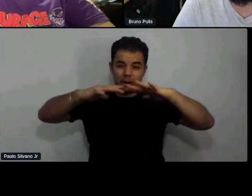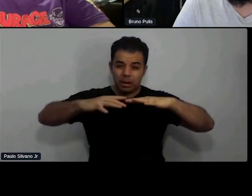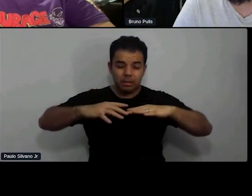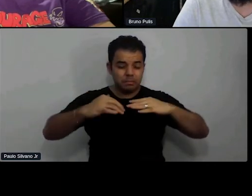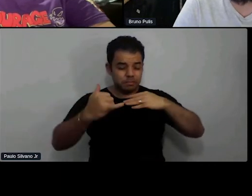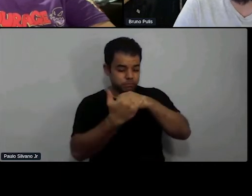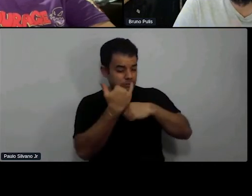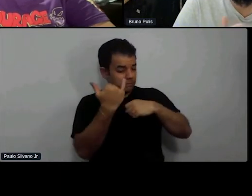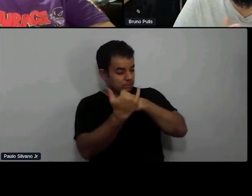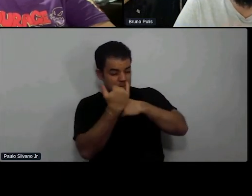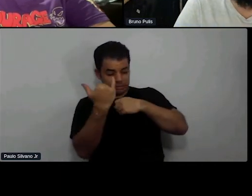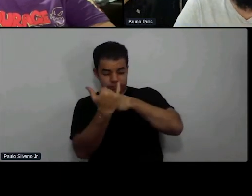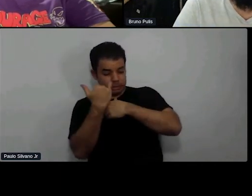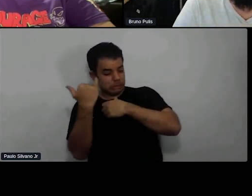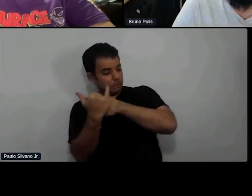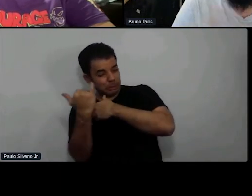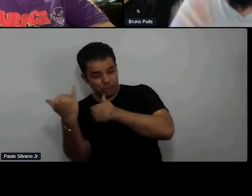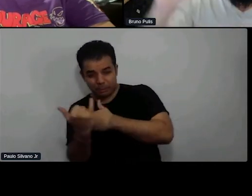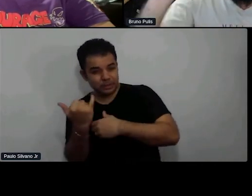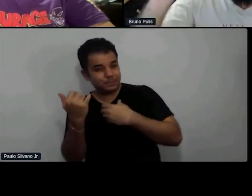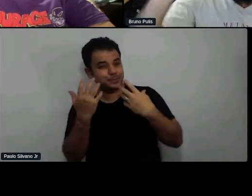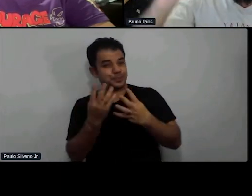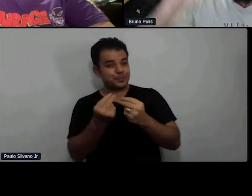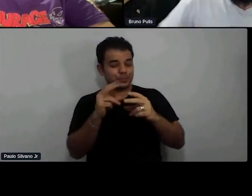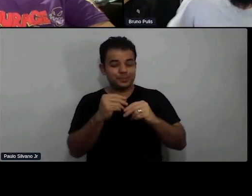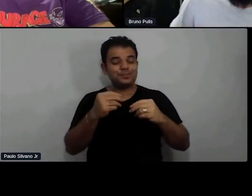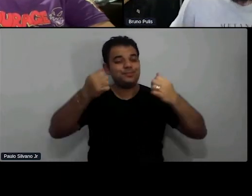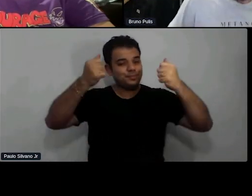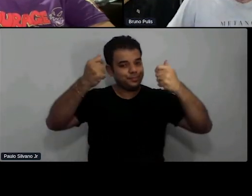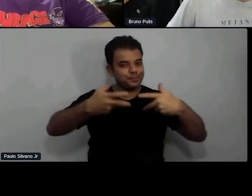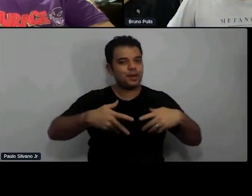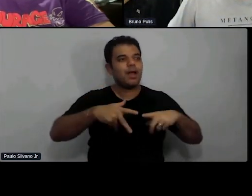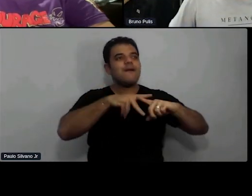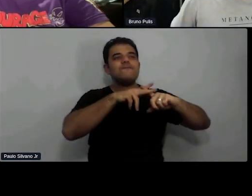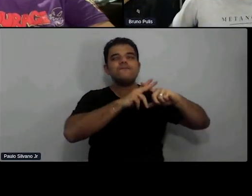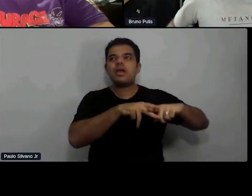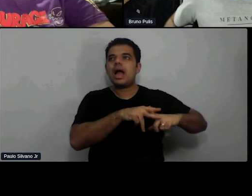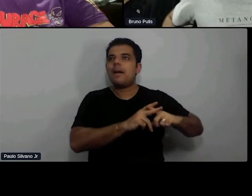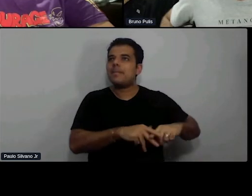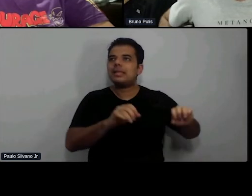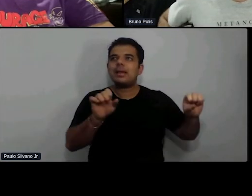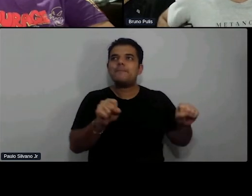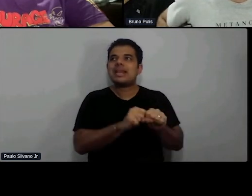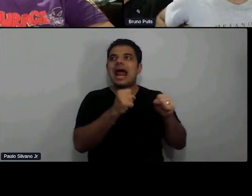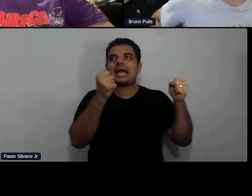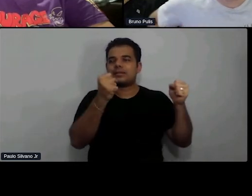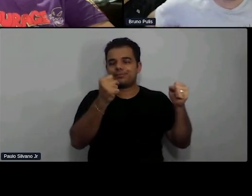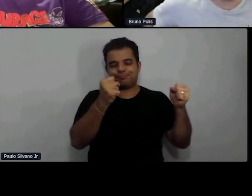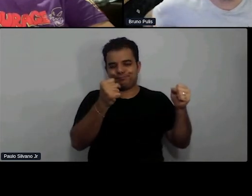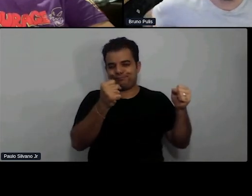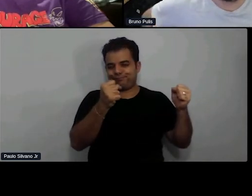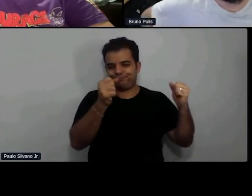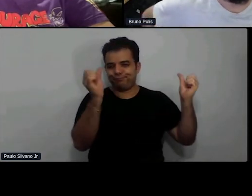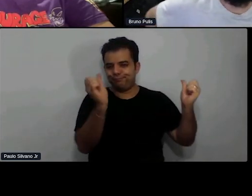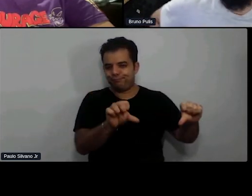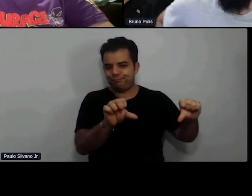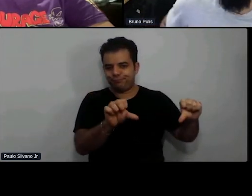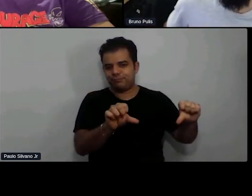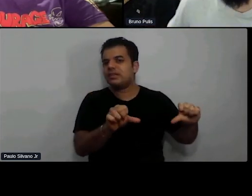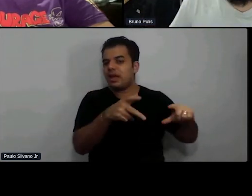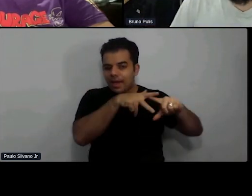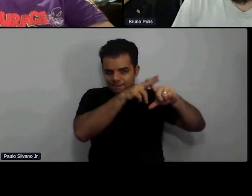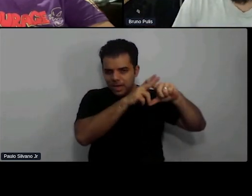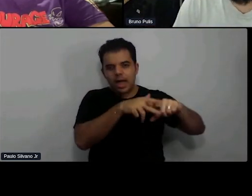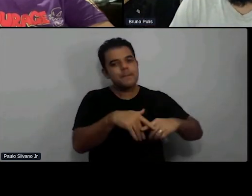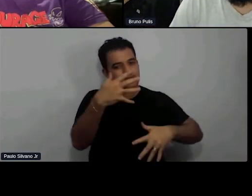nessas ferramentas milagrosas que a gente carinhosamente deu esse apelido, né? Mas, assim, são